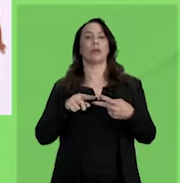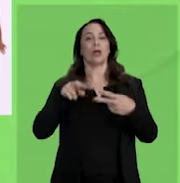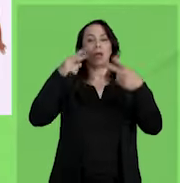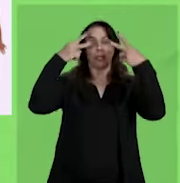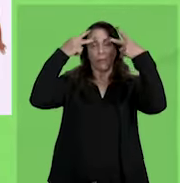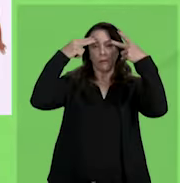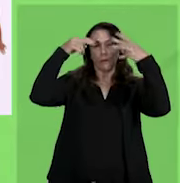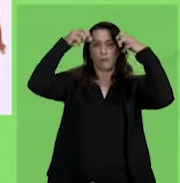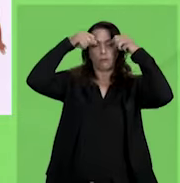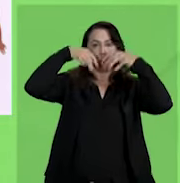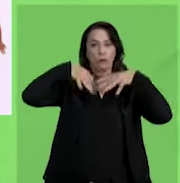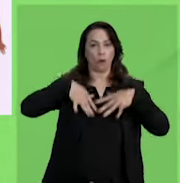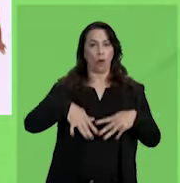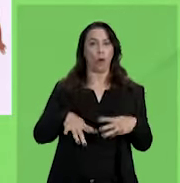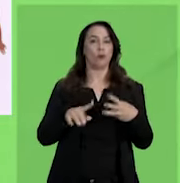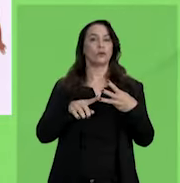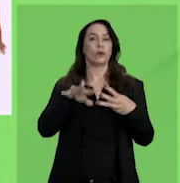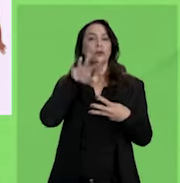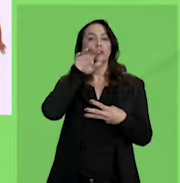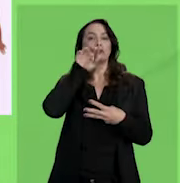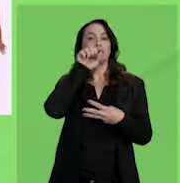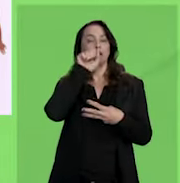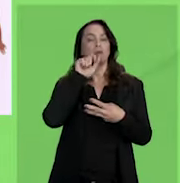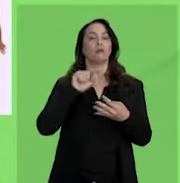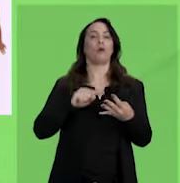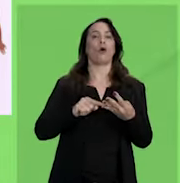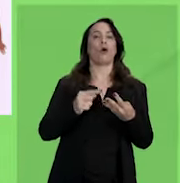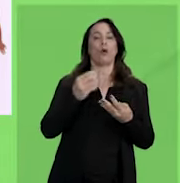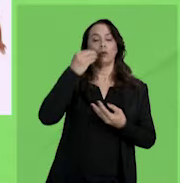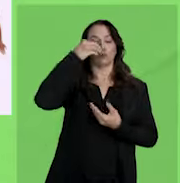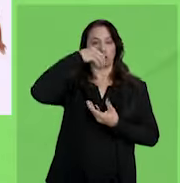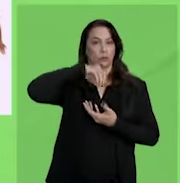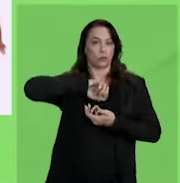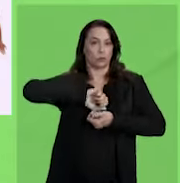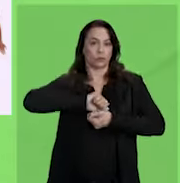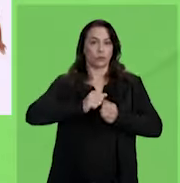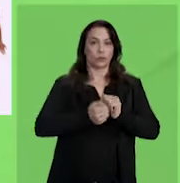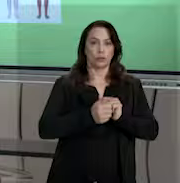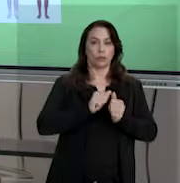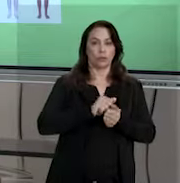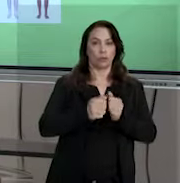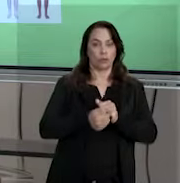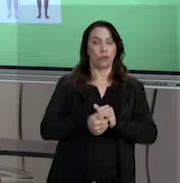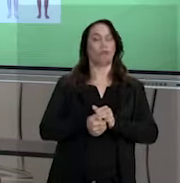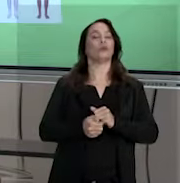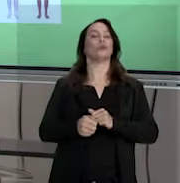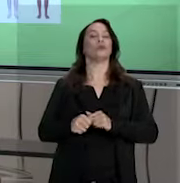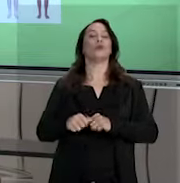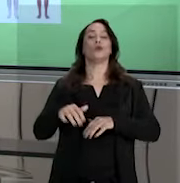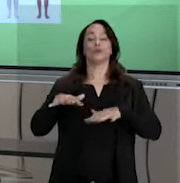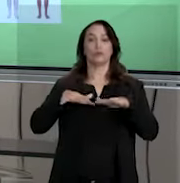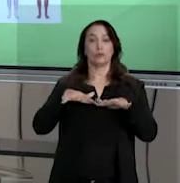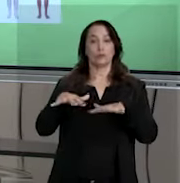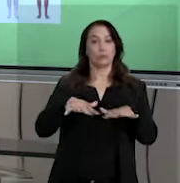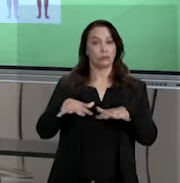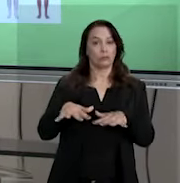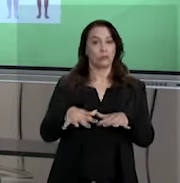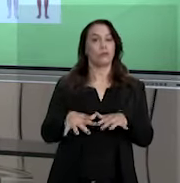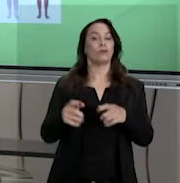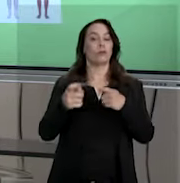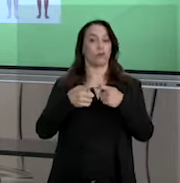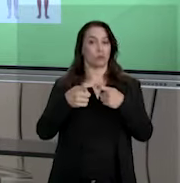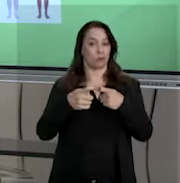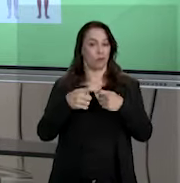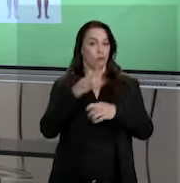respiratório, digestório, locomotor, que envolve o esquelético e o muscular, sistema sensorial, que nós vamos ver